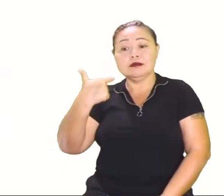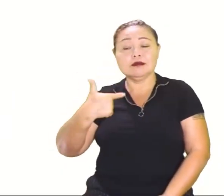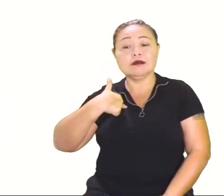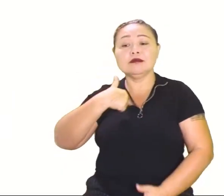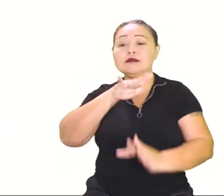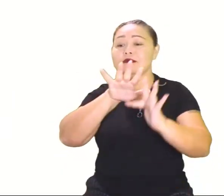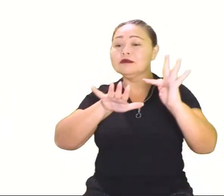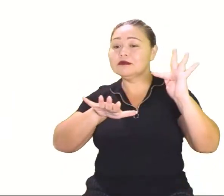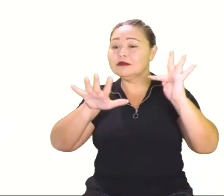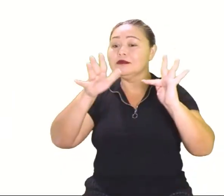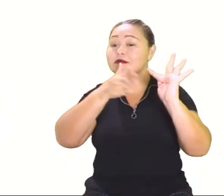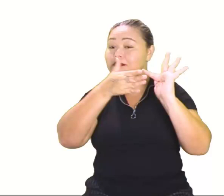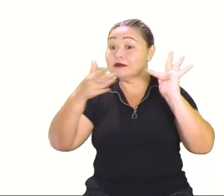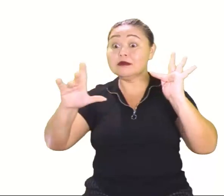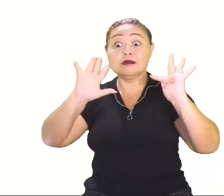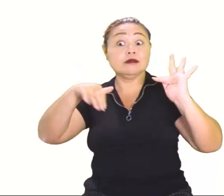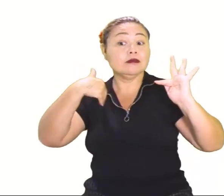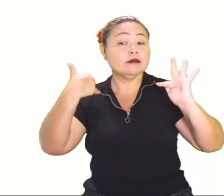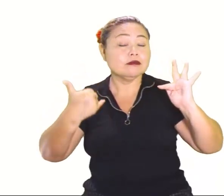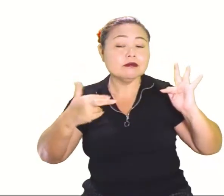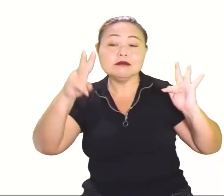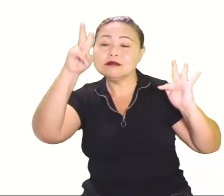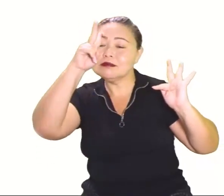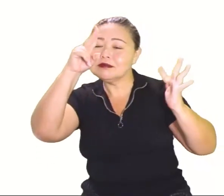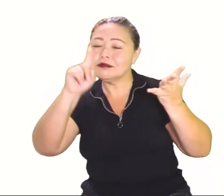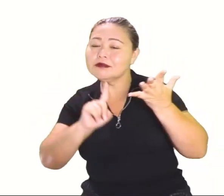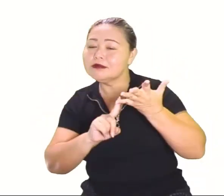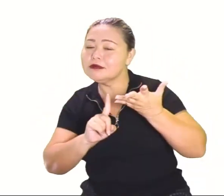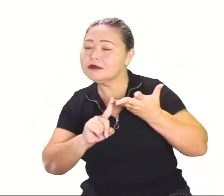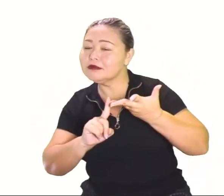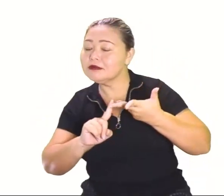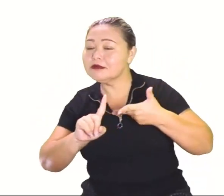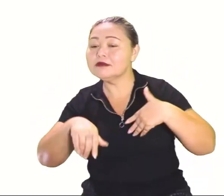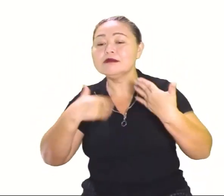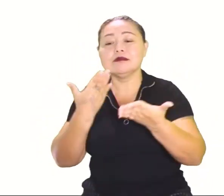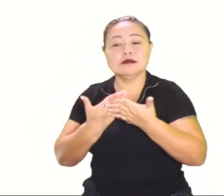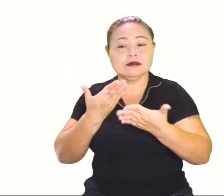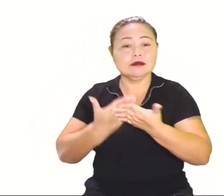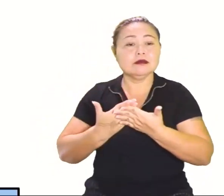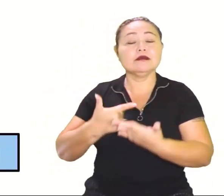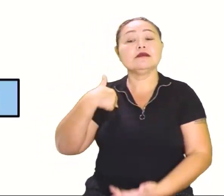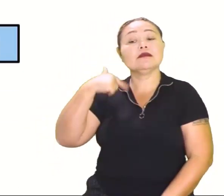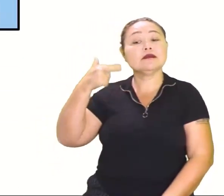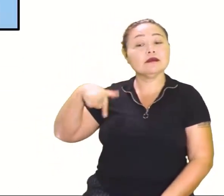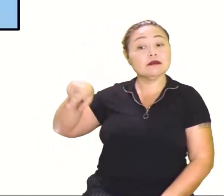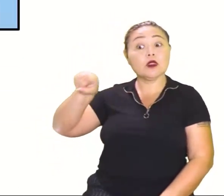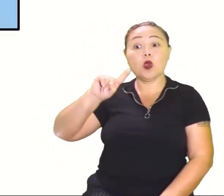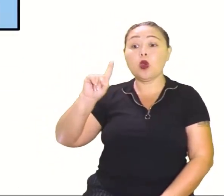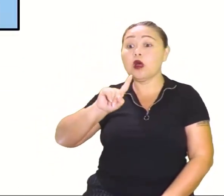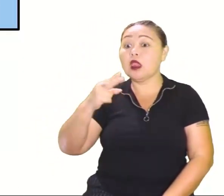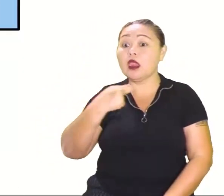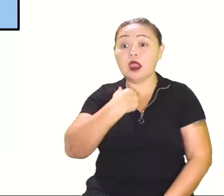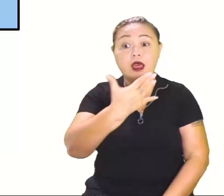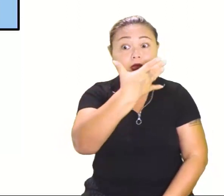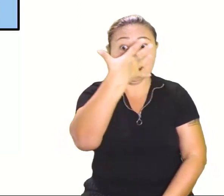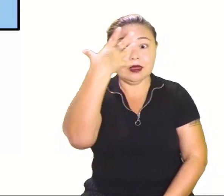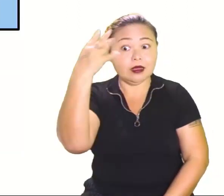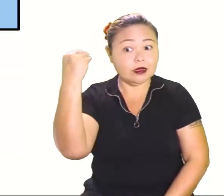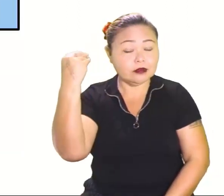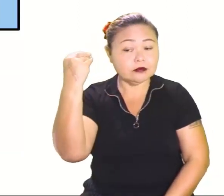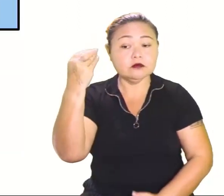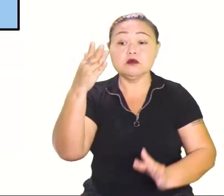função modular. Então, relembrando algumas situações que a gente viu na aula, vamos lá? Situações que você não pode